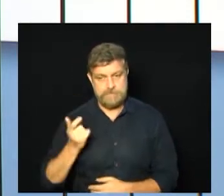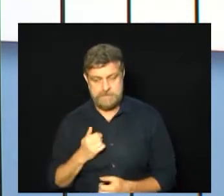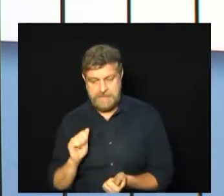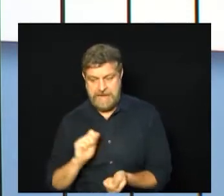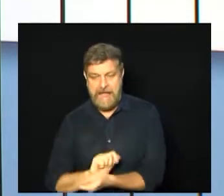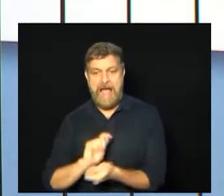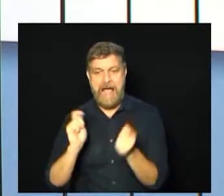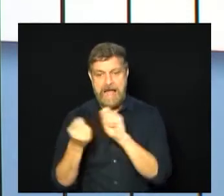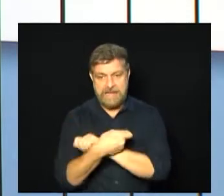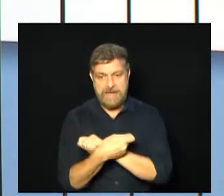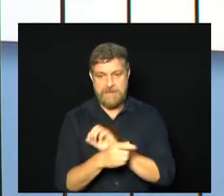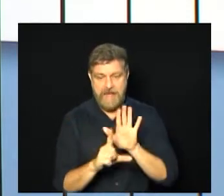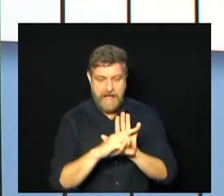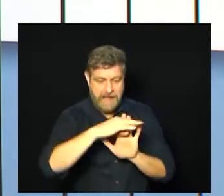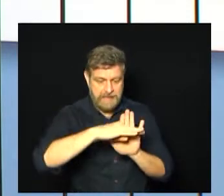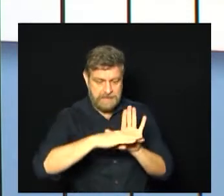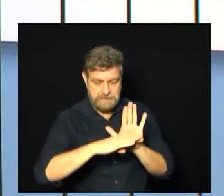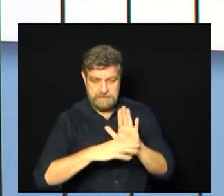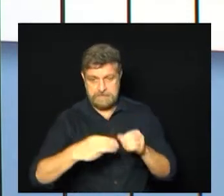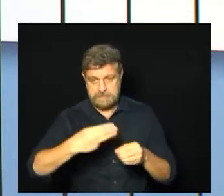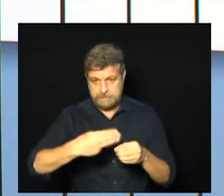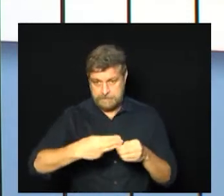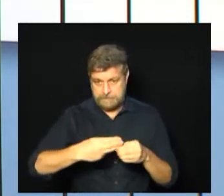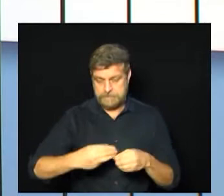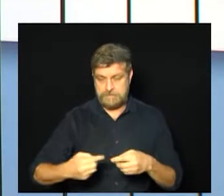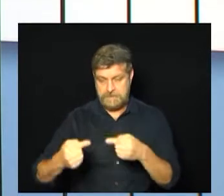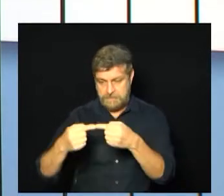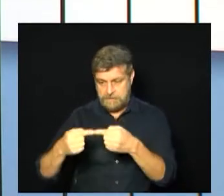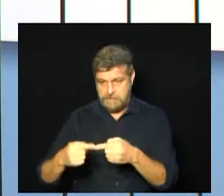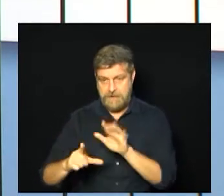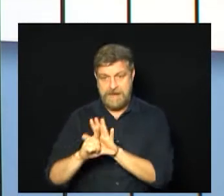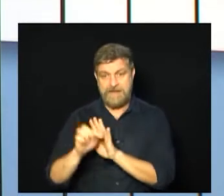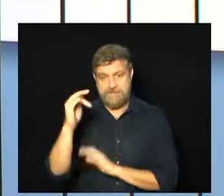a legislação municipal às normas federais.